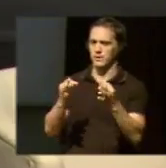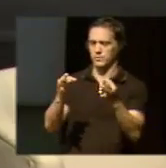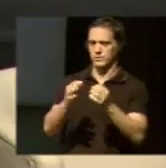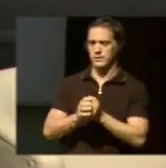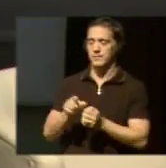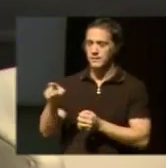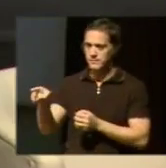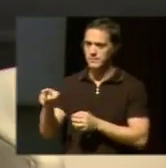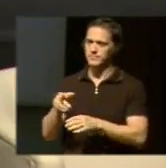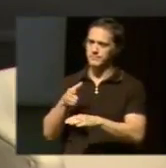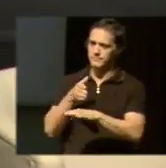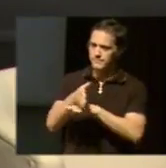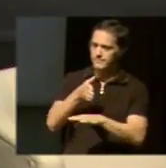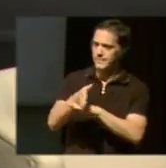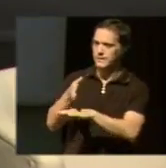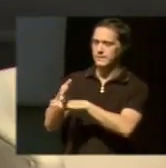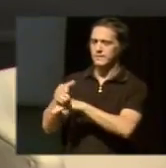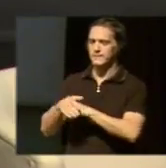Mas pela